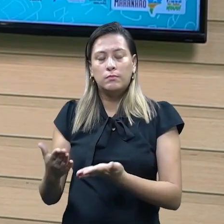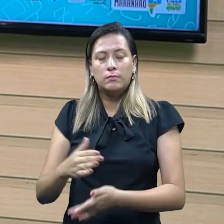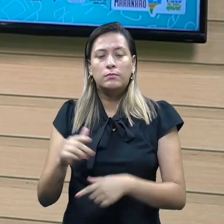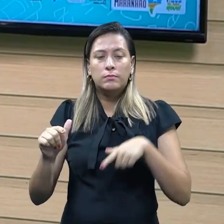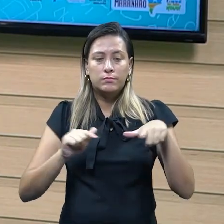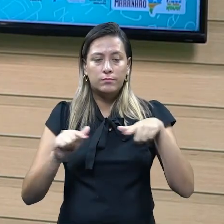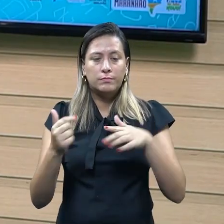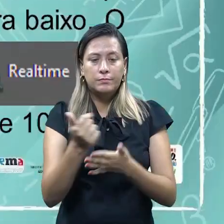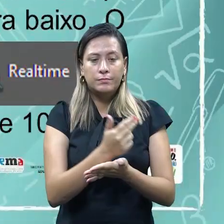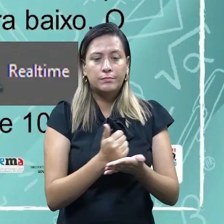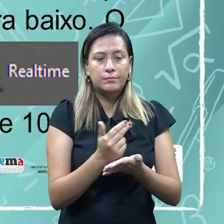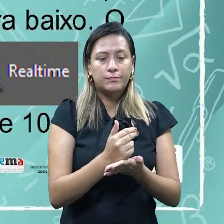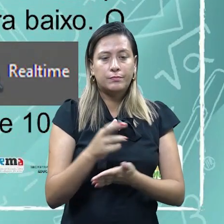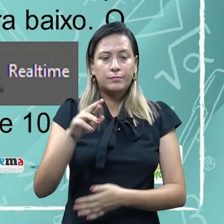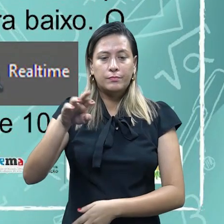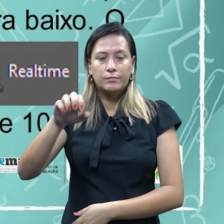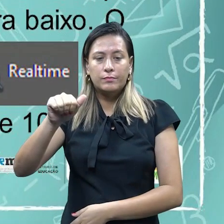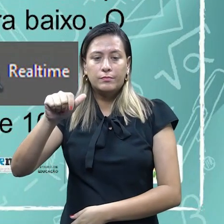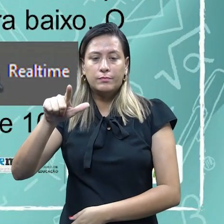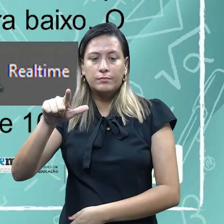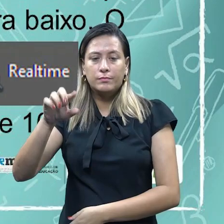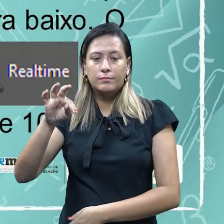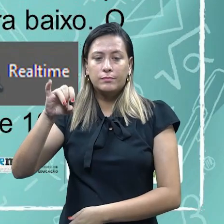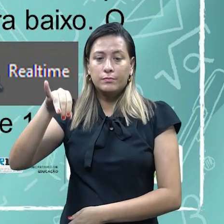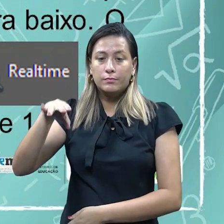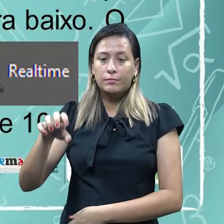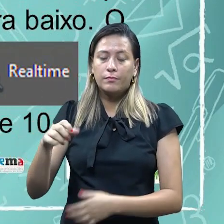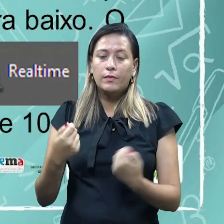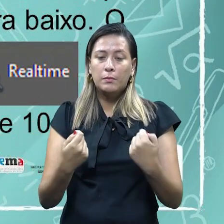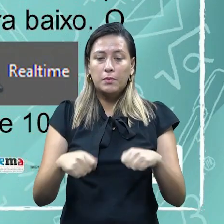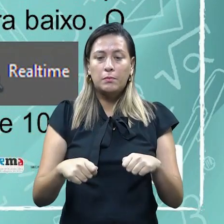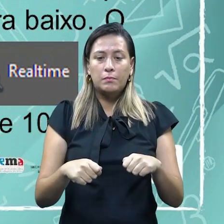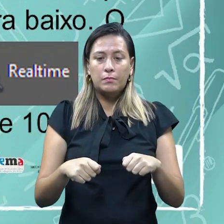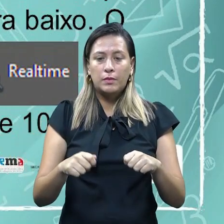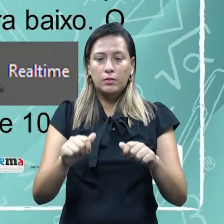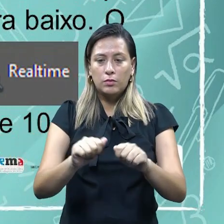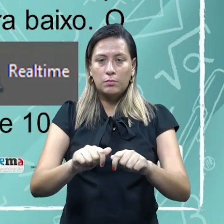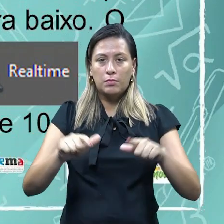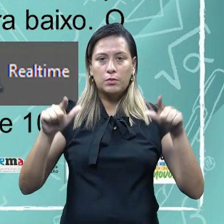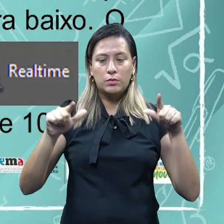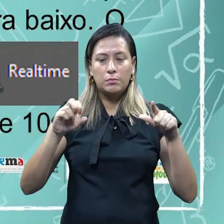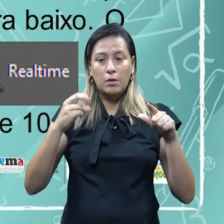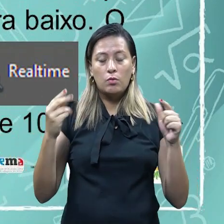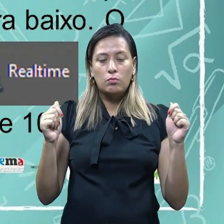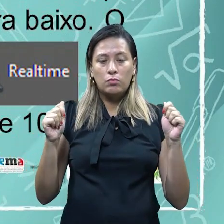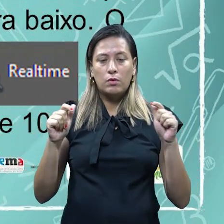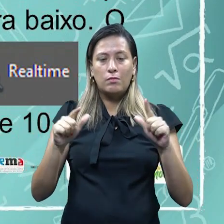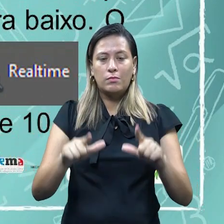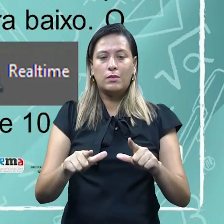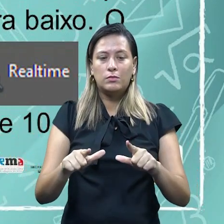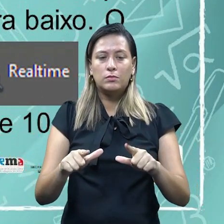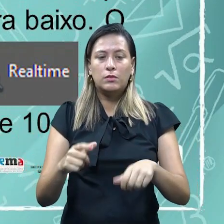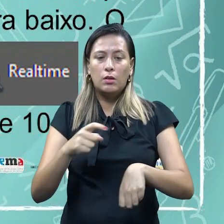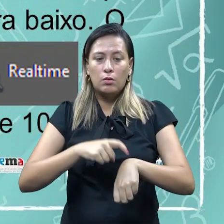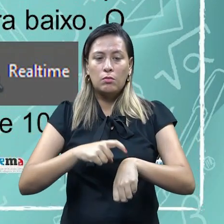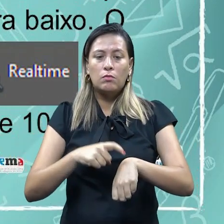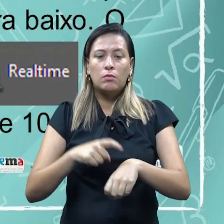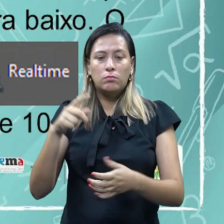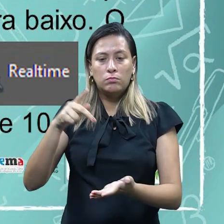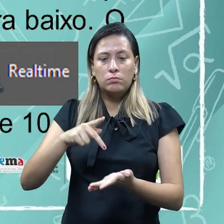do seu desenho, do seu trabalho. Zoom Real Time permite aproximar e afastar o zoom em tempo